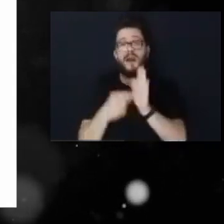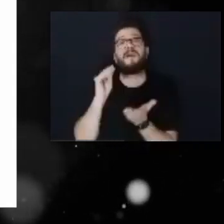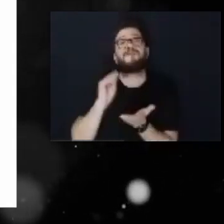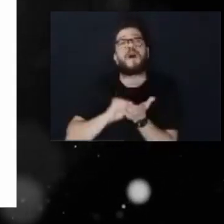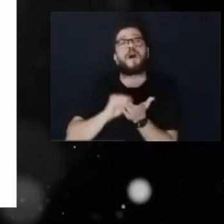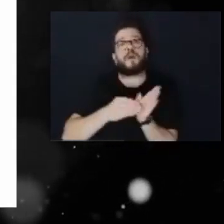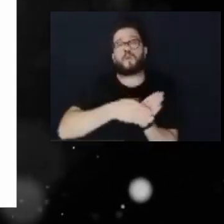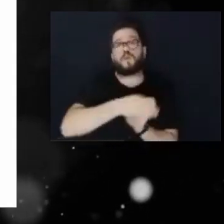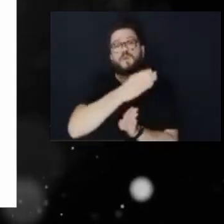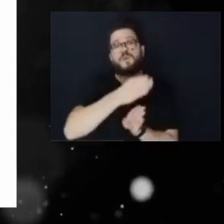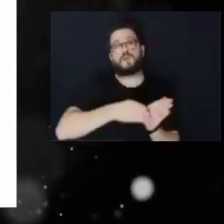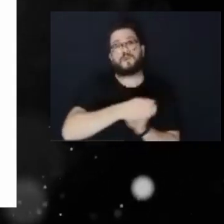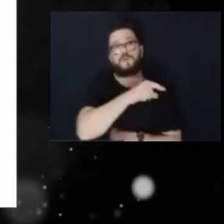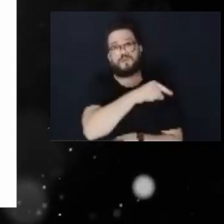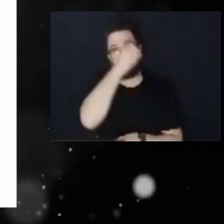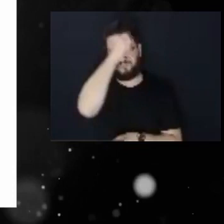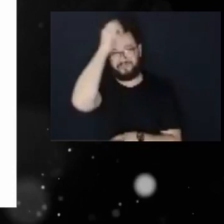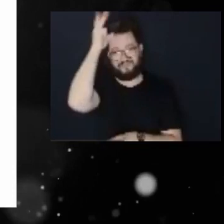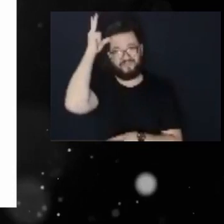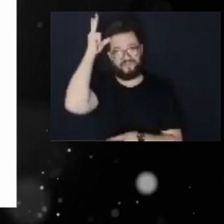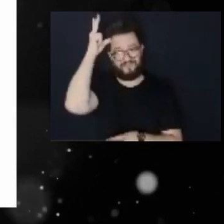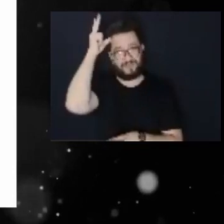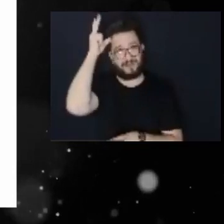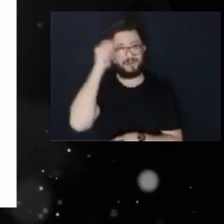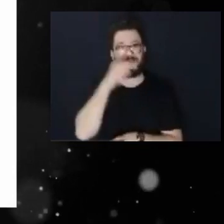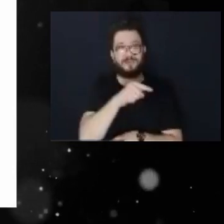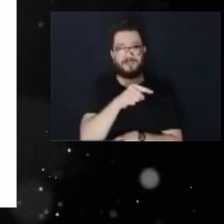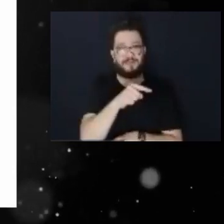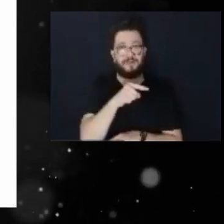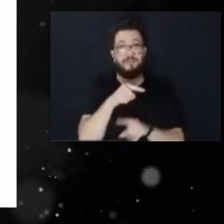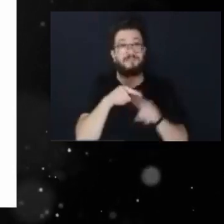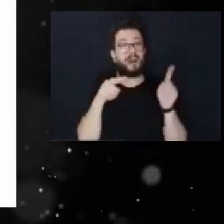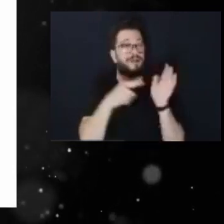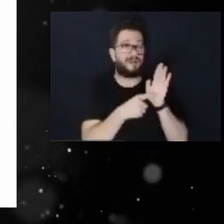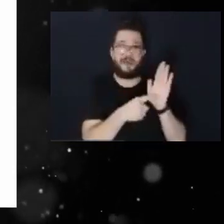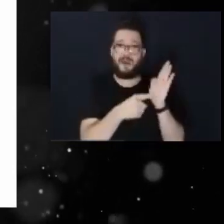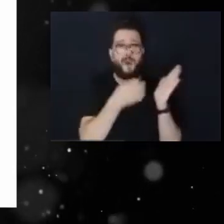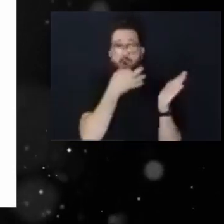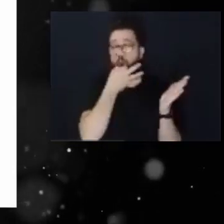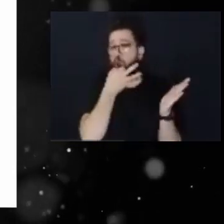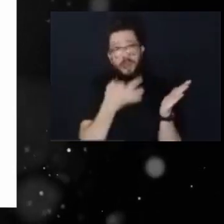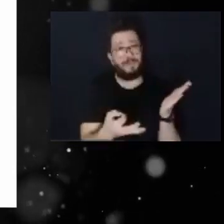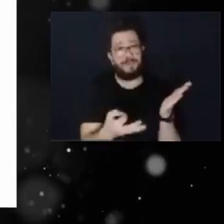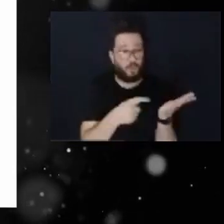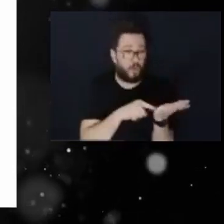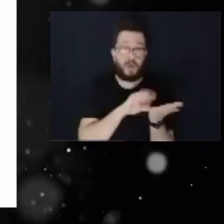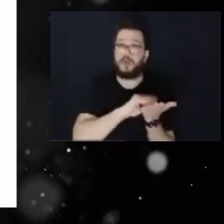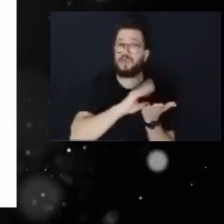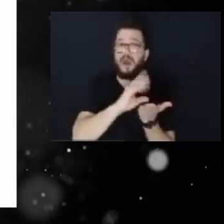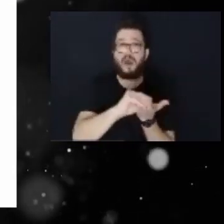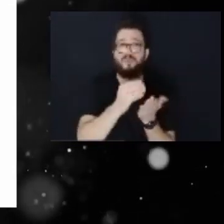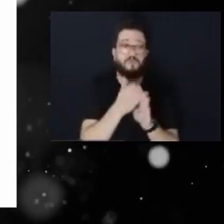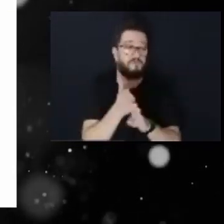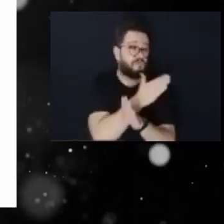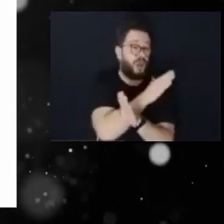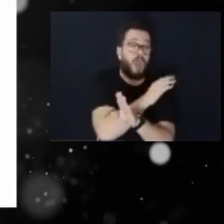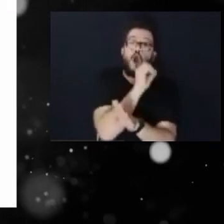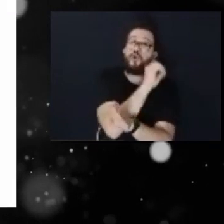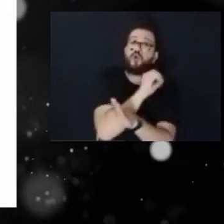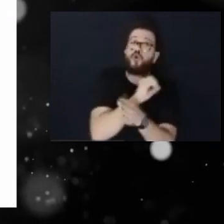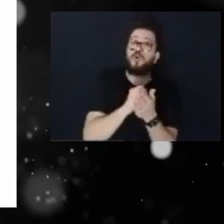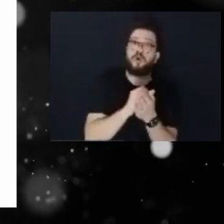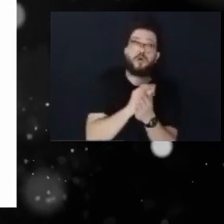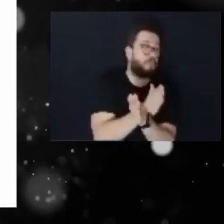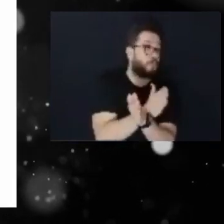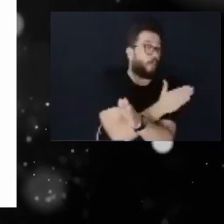ser feito. Agora, a transparência é de fato horrível, né? Porque nem os dados para trás de outubro estão disponibilizados de maneira